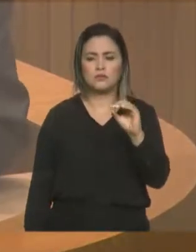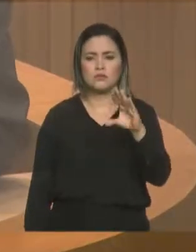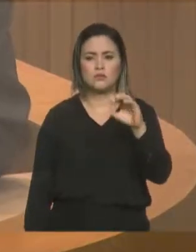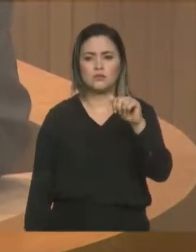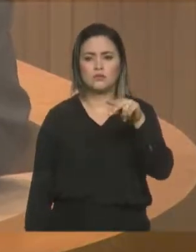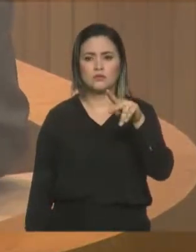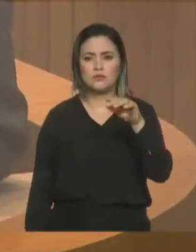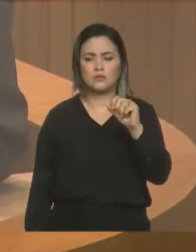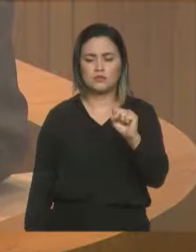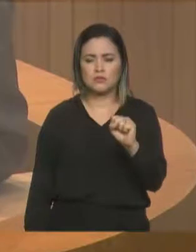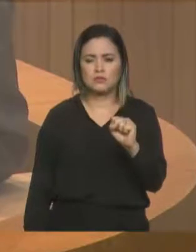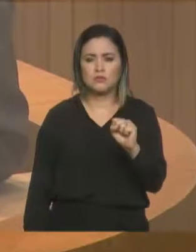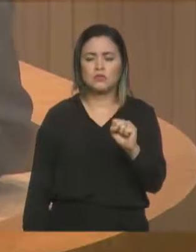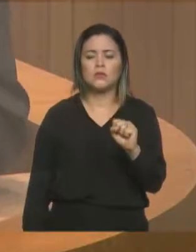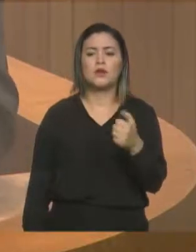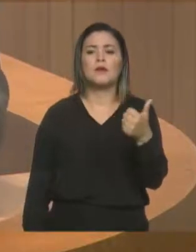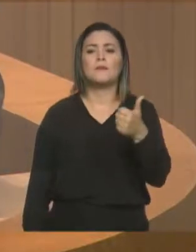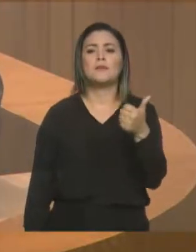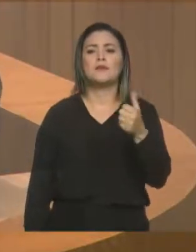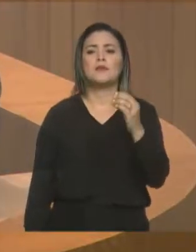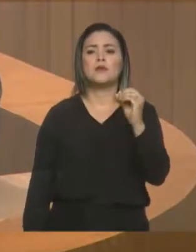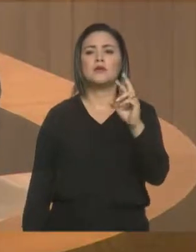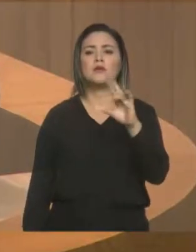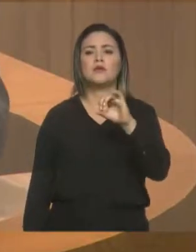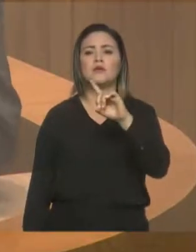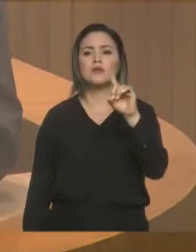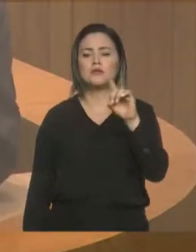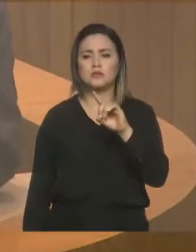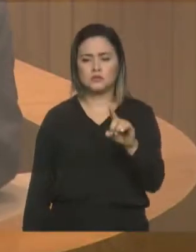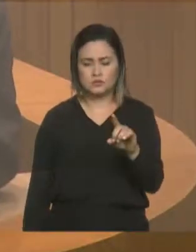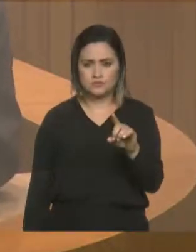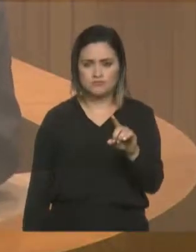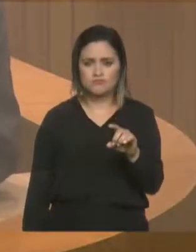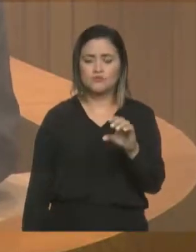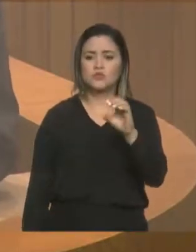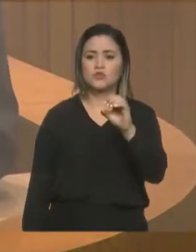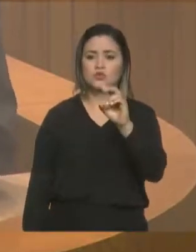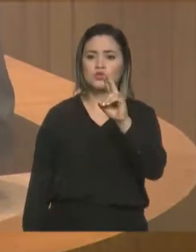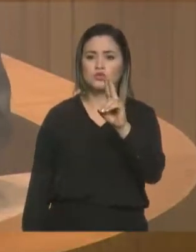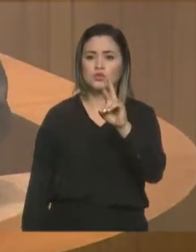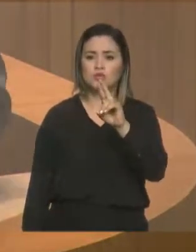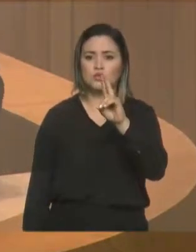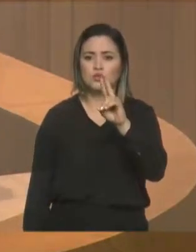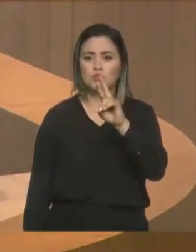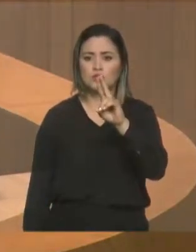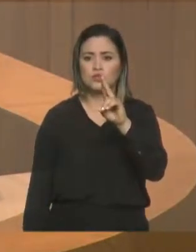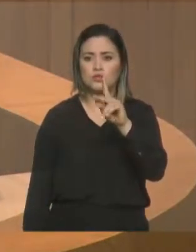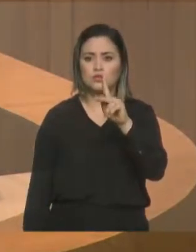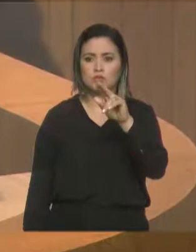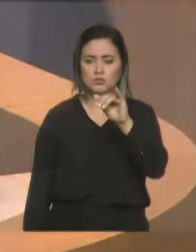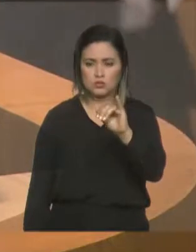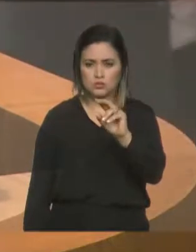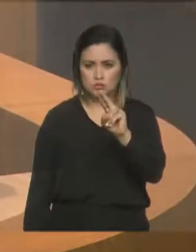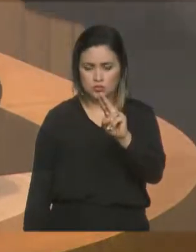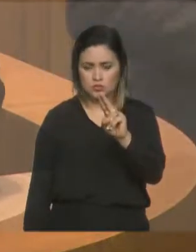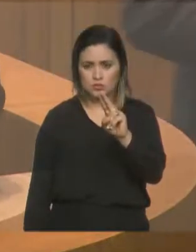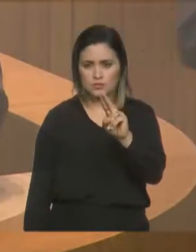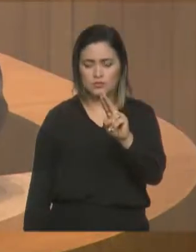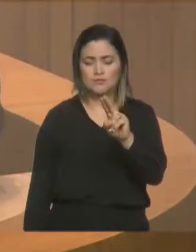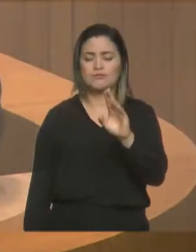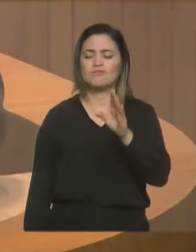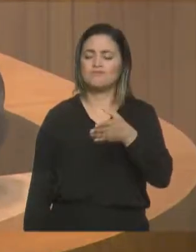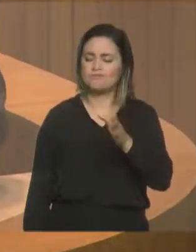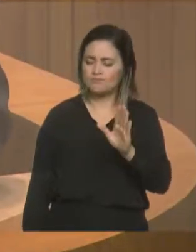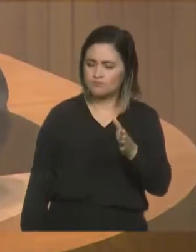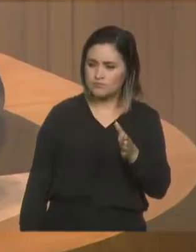foi detectada a presença desse óleo, presidente, no município de Cururupu, no litoral norte, com certeza também